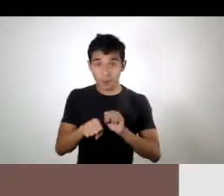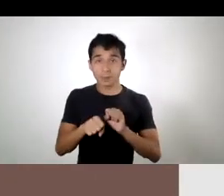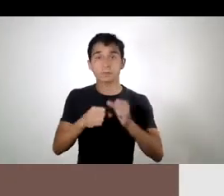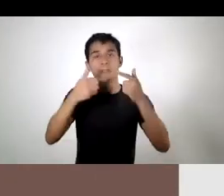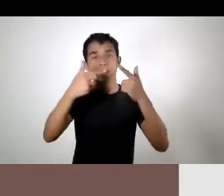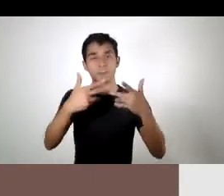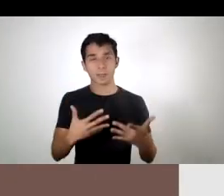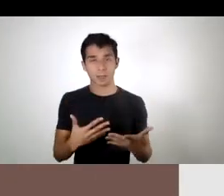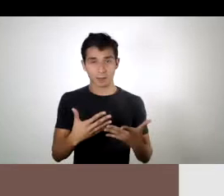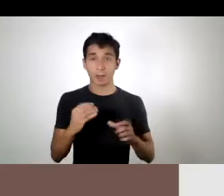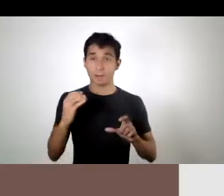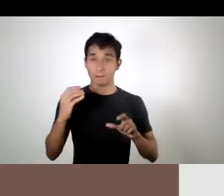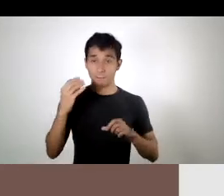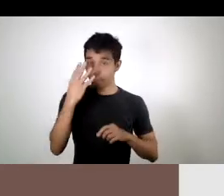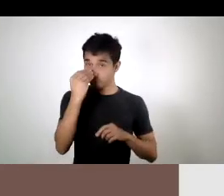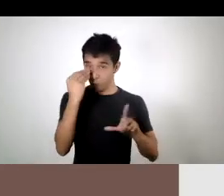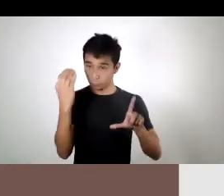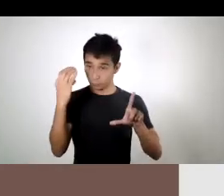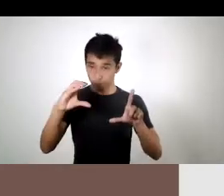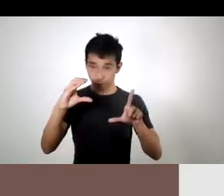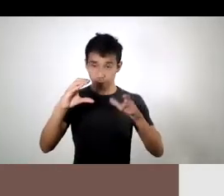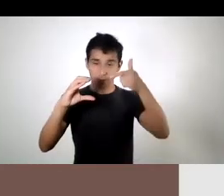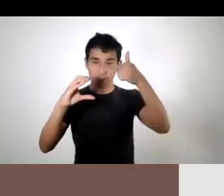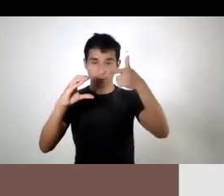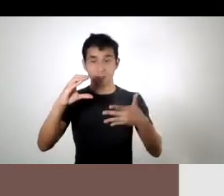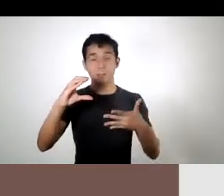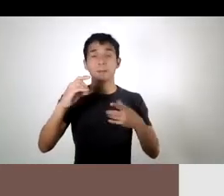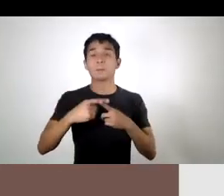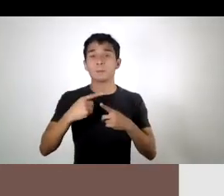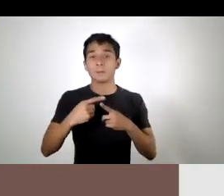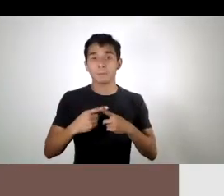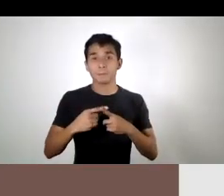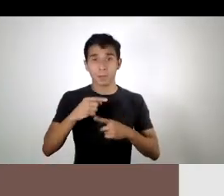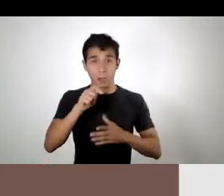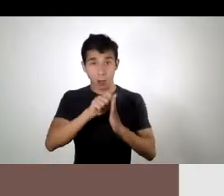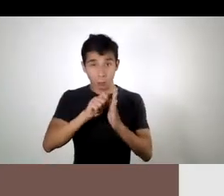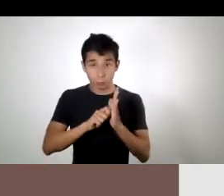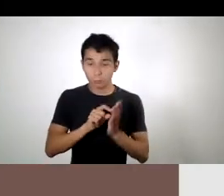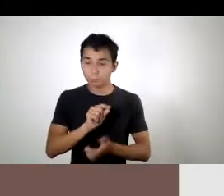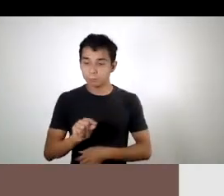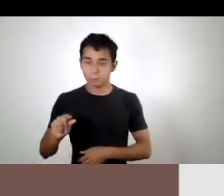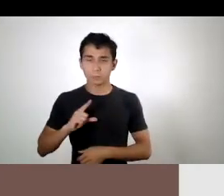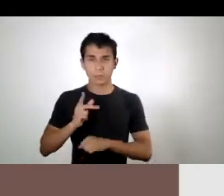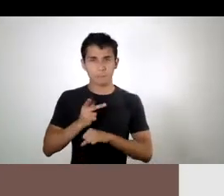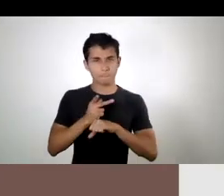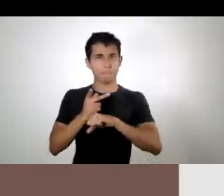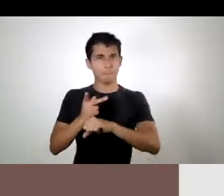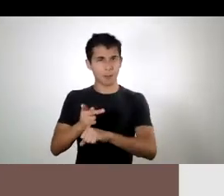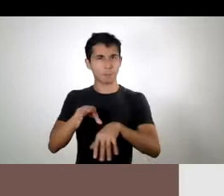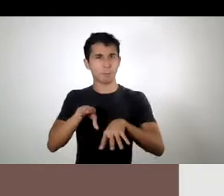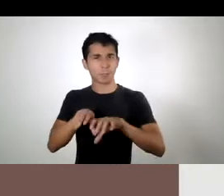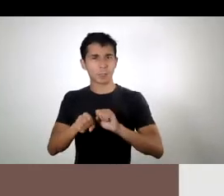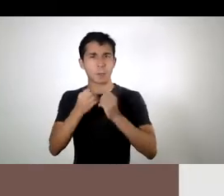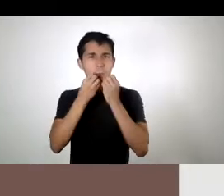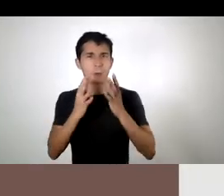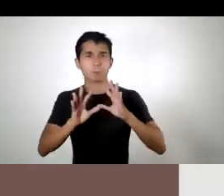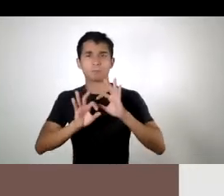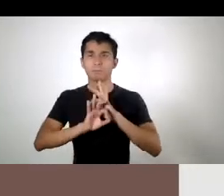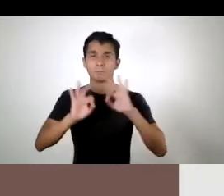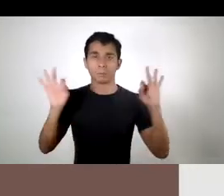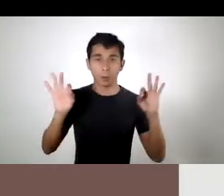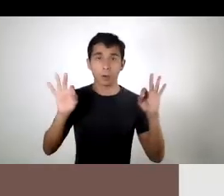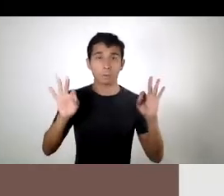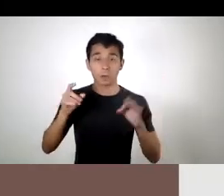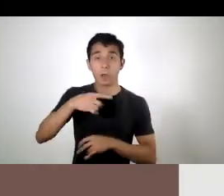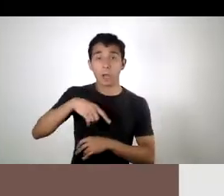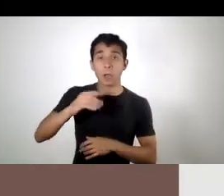todas as autoras são premiadas, são bem formadas, e aí a gente se pergunta, então, o motivo pelos quais essas autoras